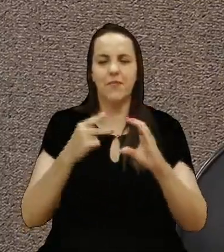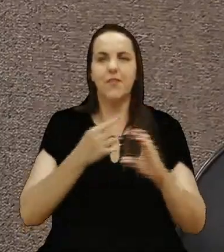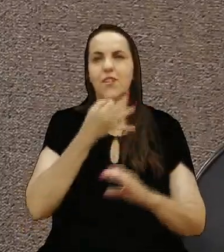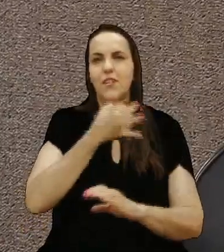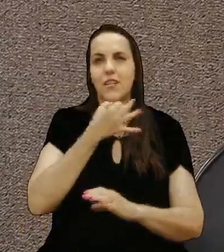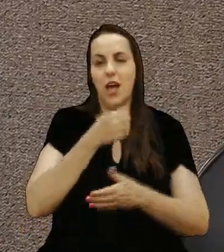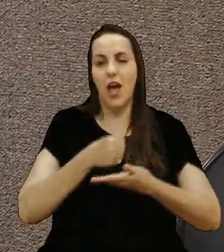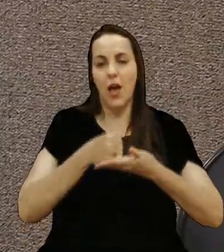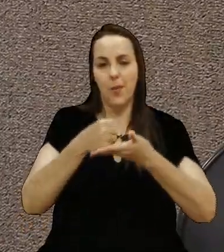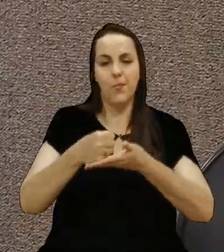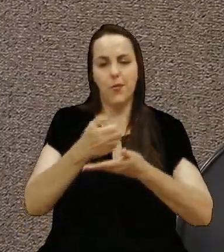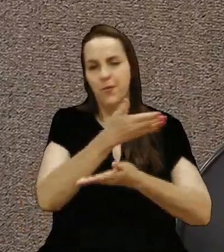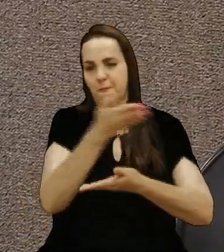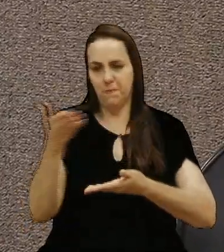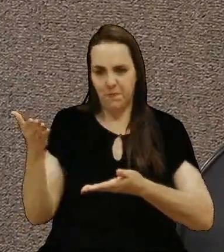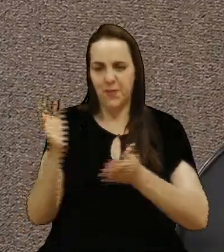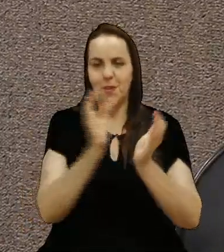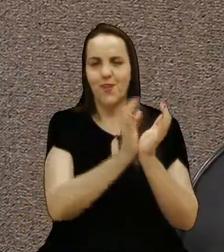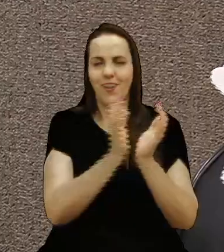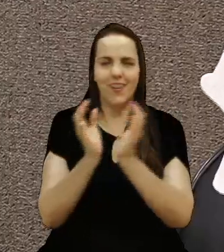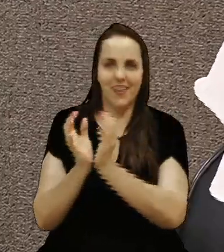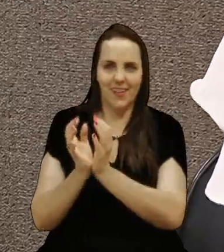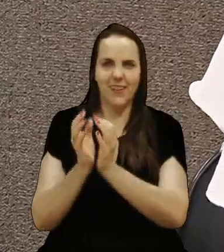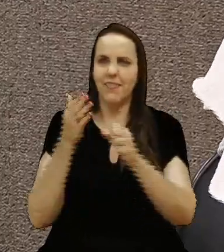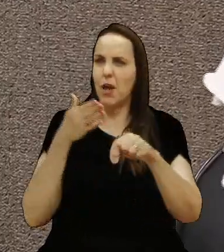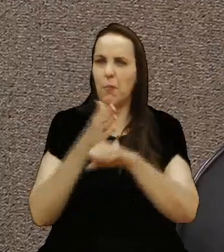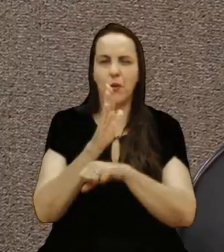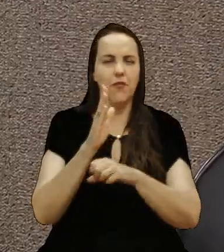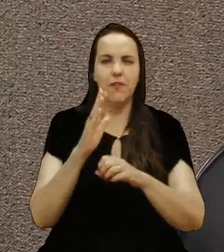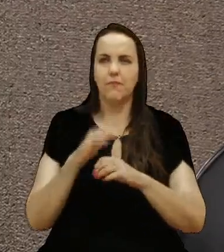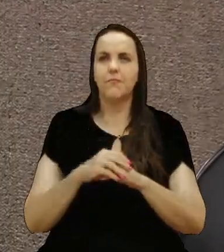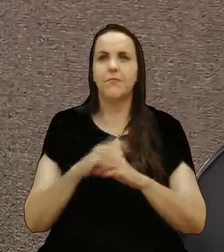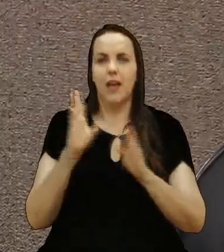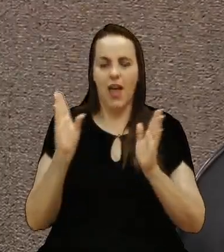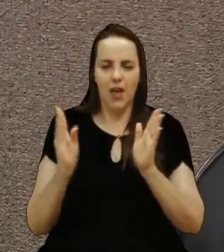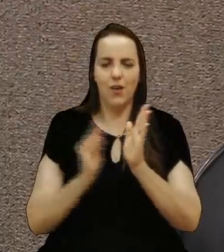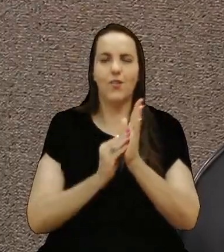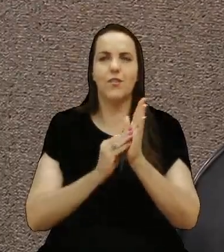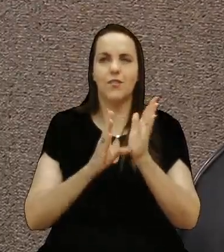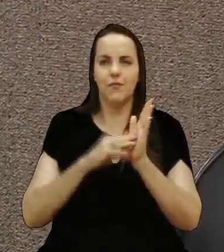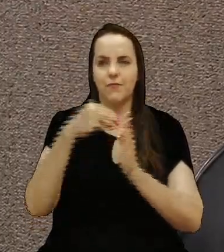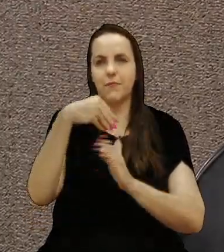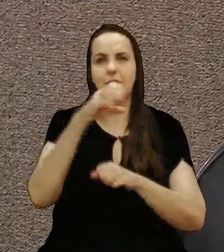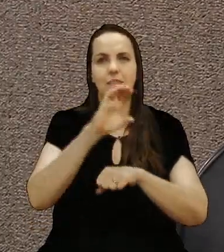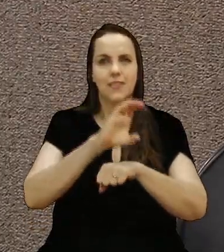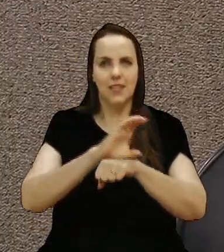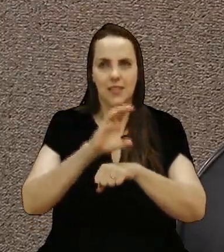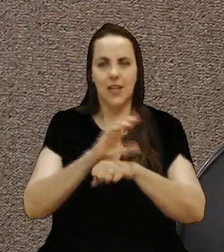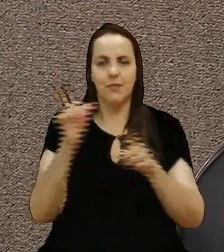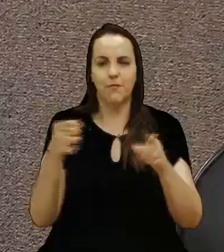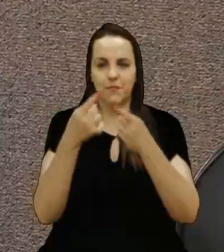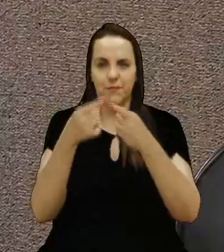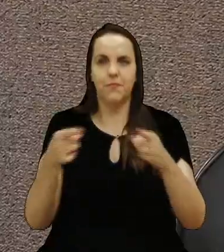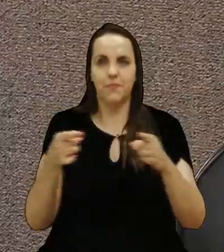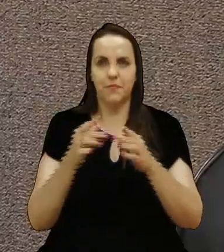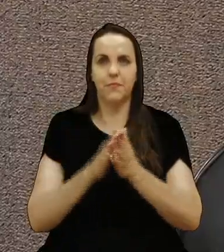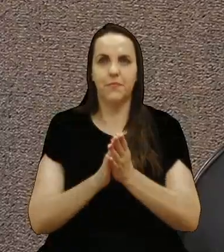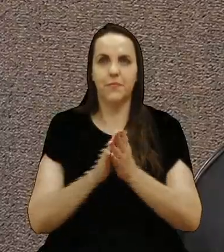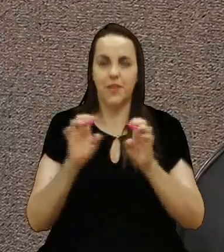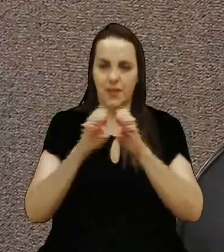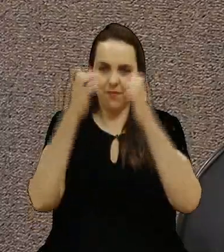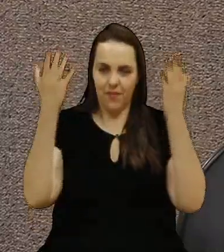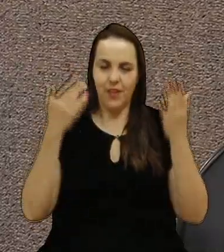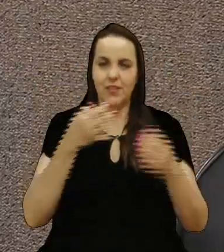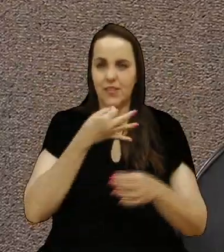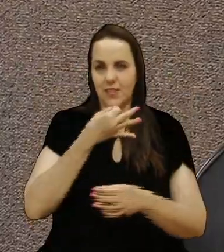apoio dos colegas, vai aprovar por unanimidade a inclusão do CETEC musical no calendário oficial de eventos do município, com